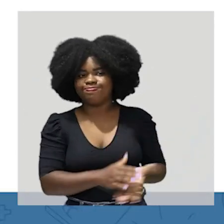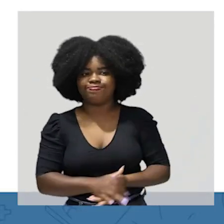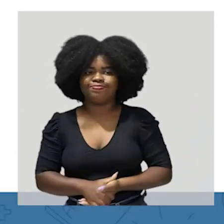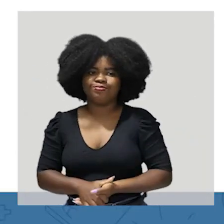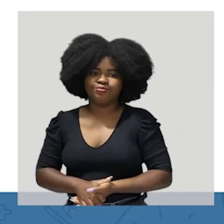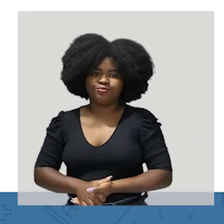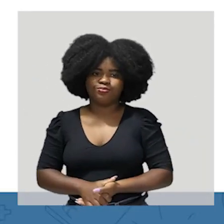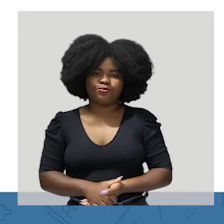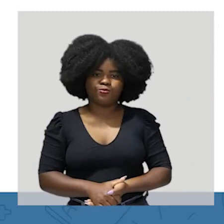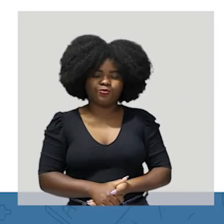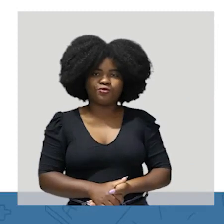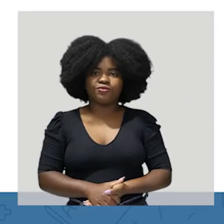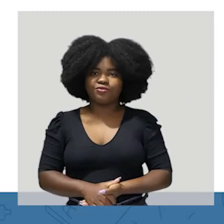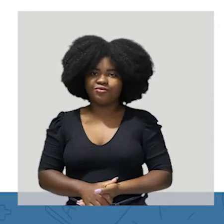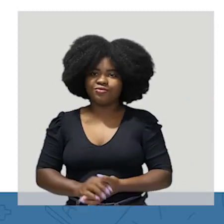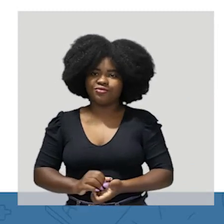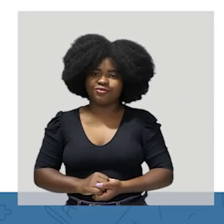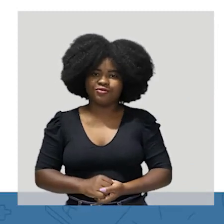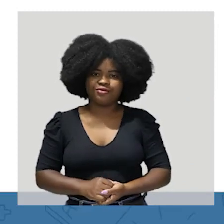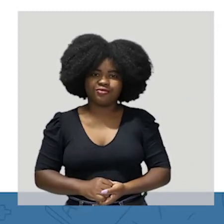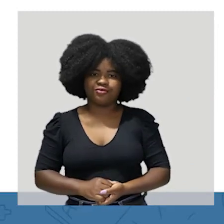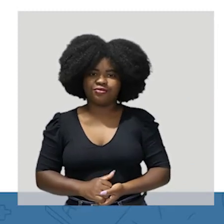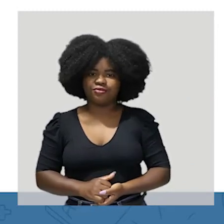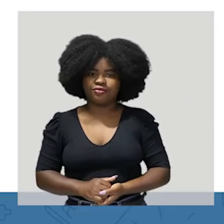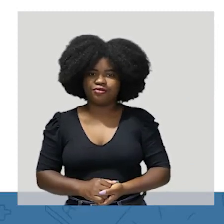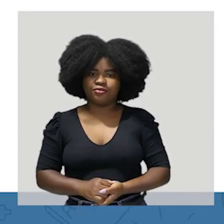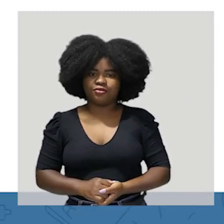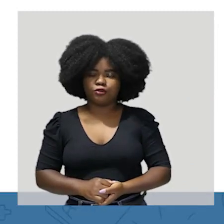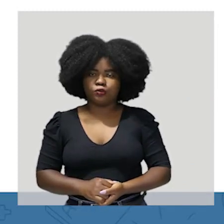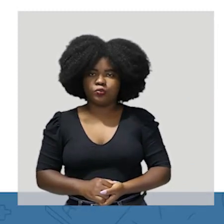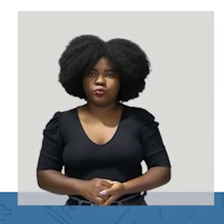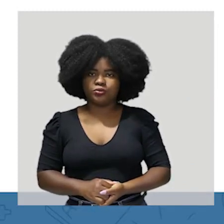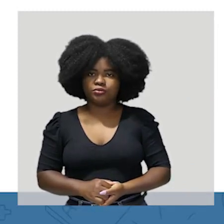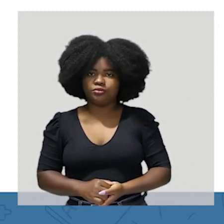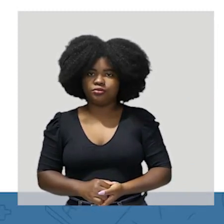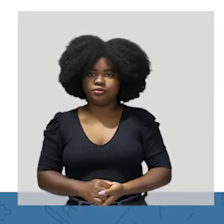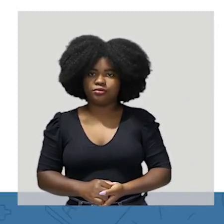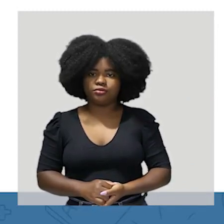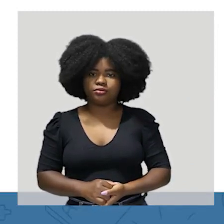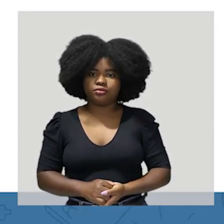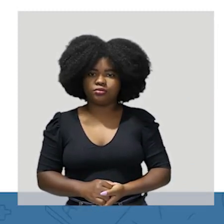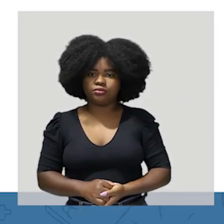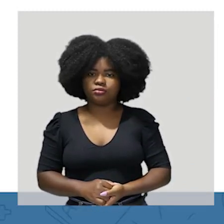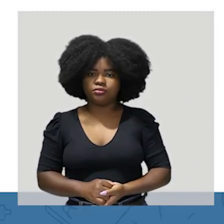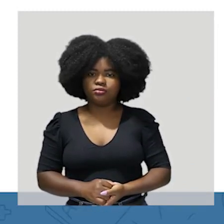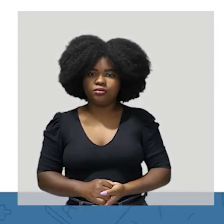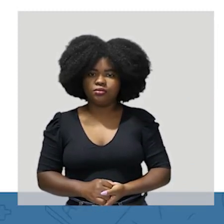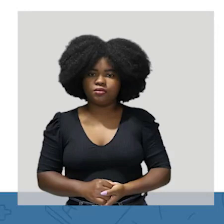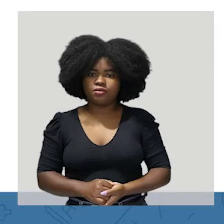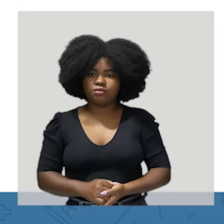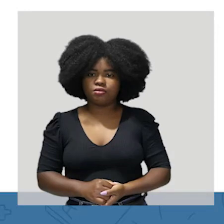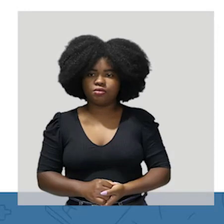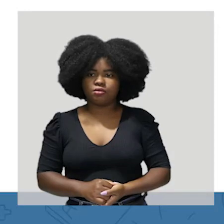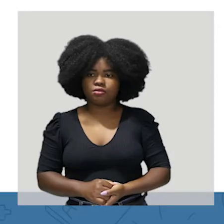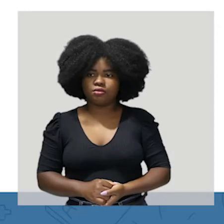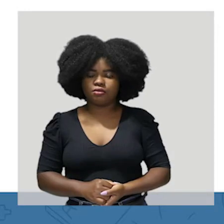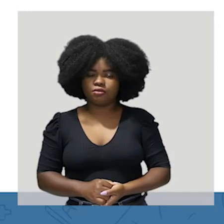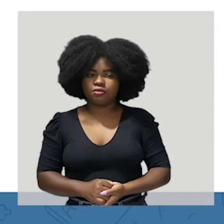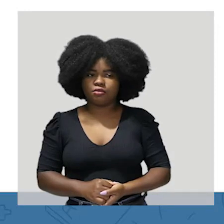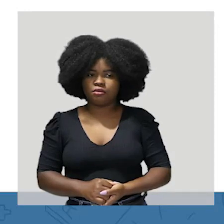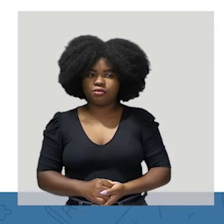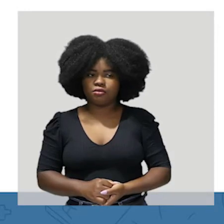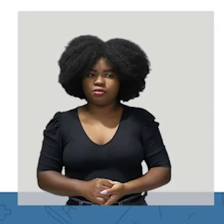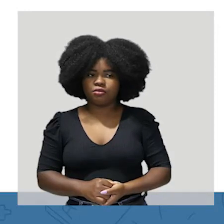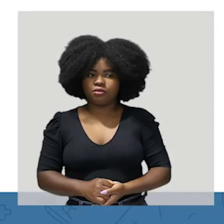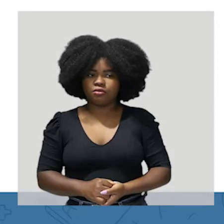de lieselmaninger é contada por uma narradora mórbida surpreendentemente simpática